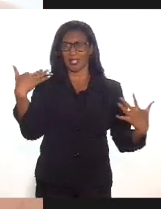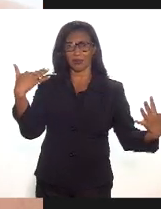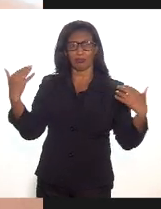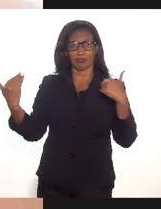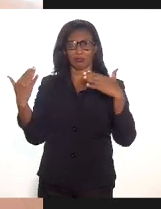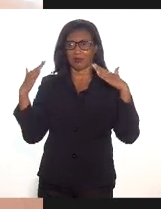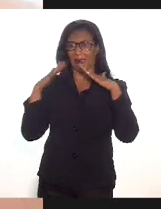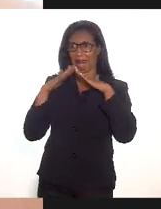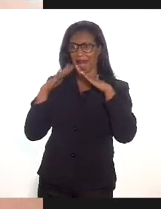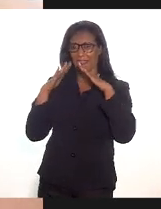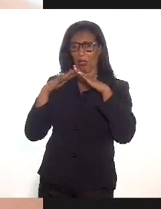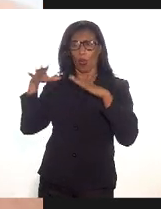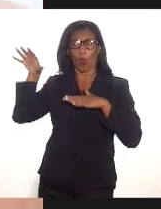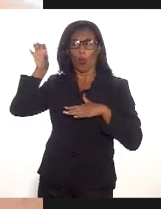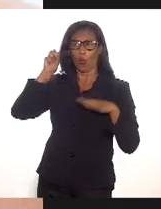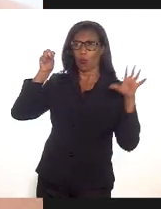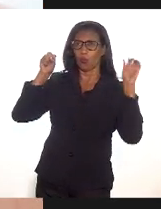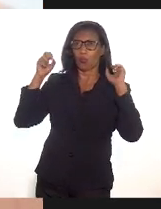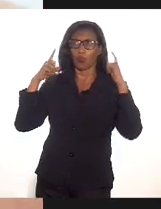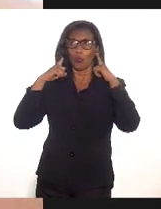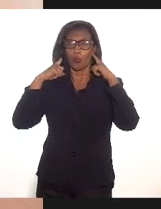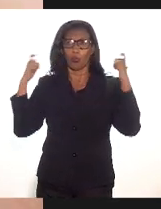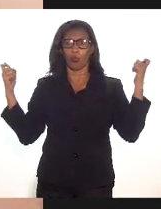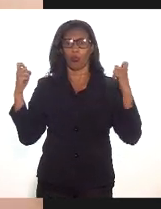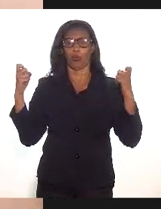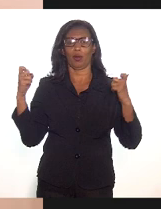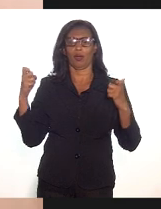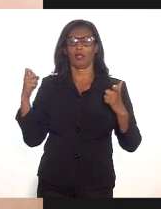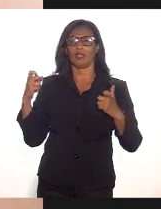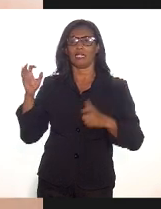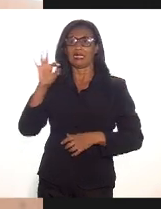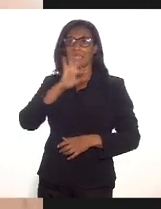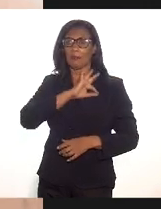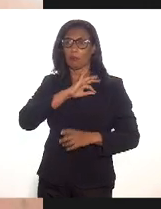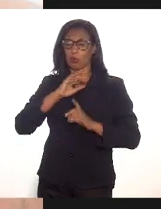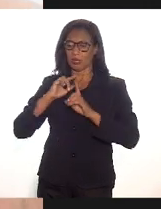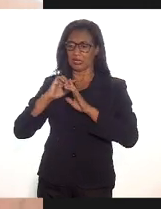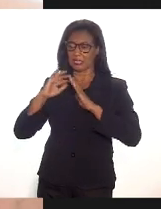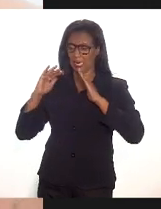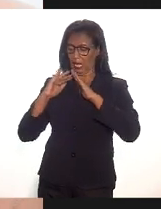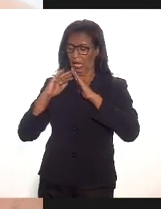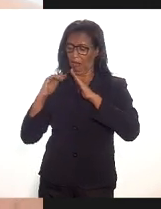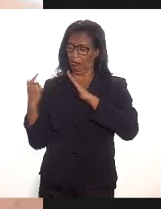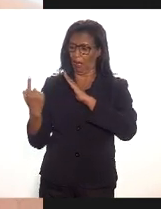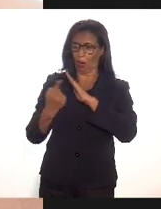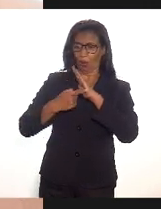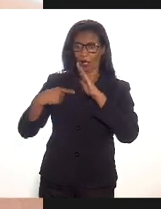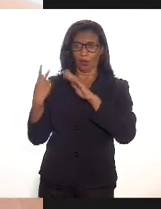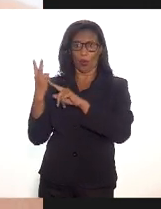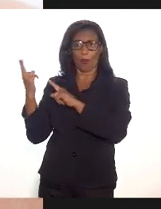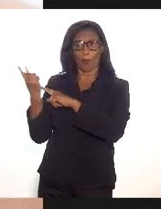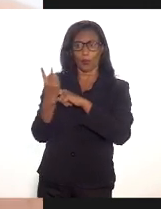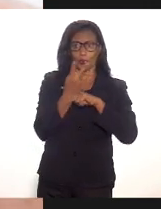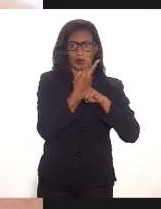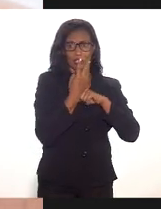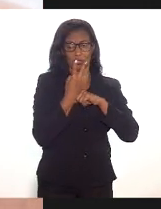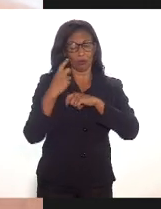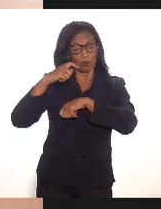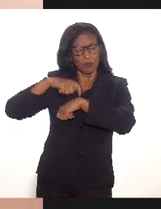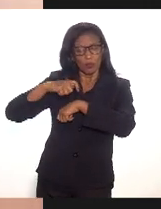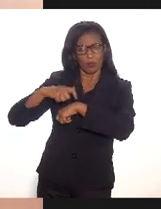casa, ouvindo bombas, latidos de cães e a polícia ao redor da Assembleia Legislativa. Foi um